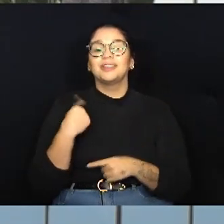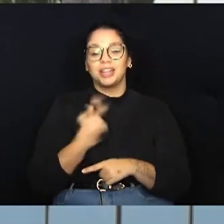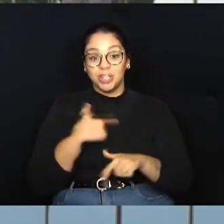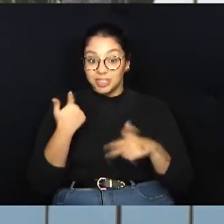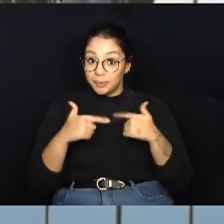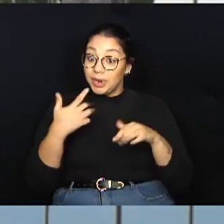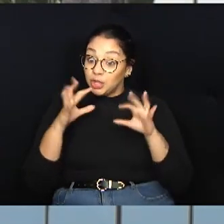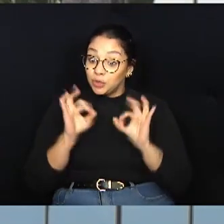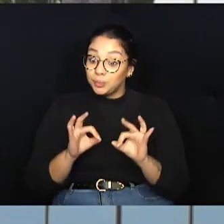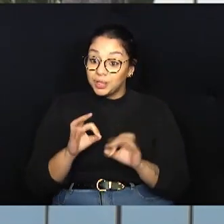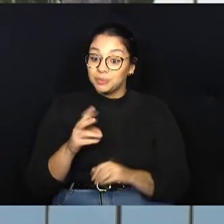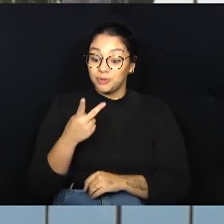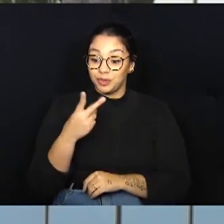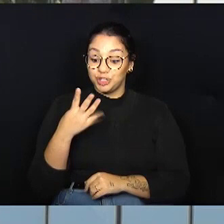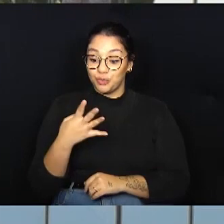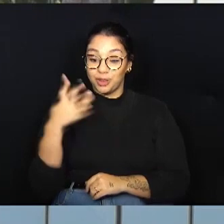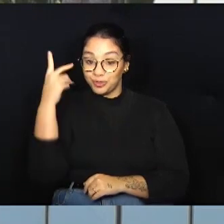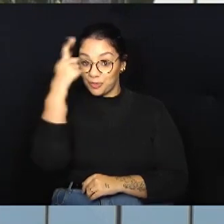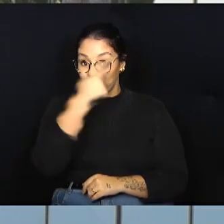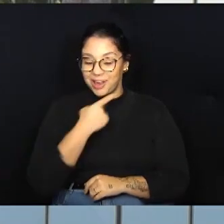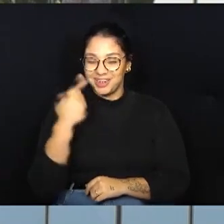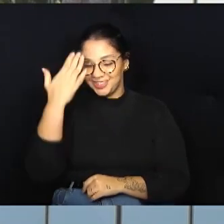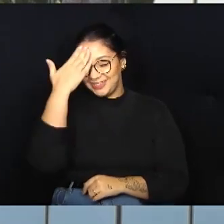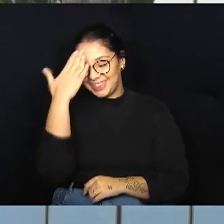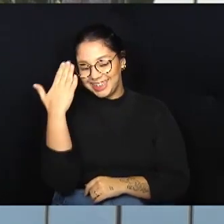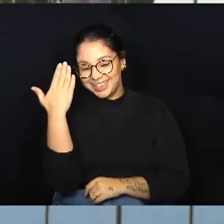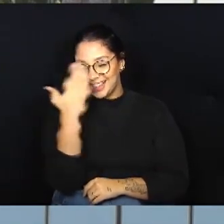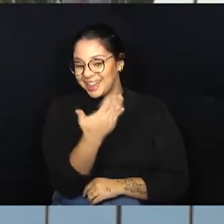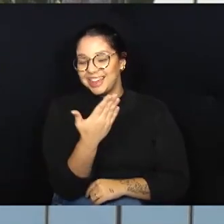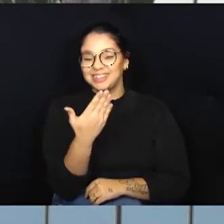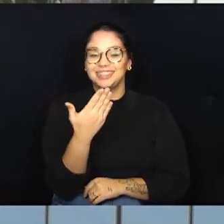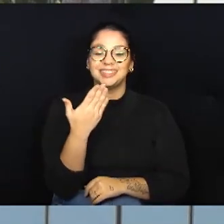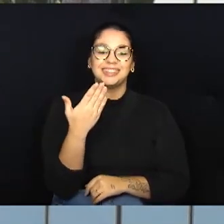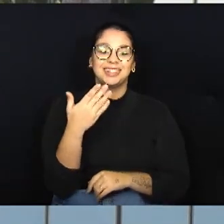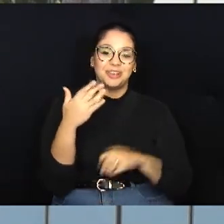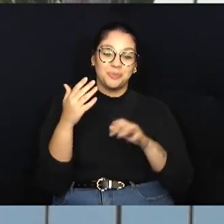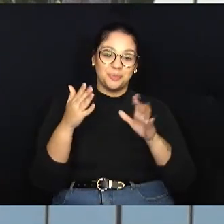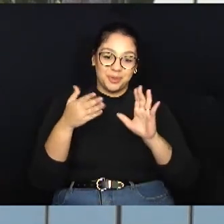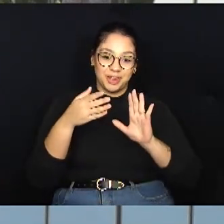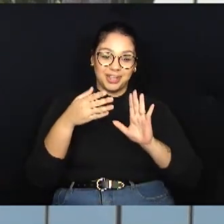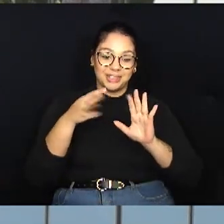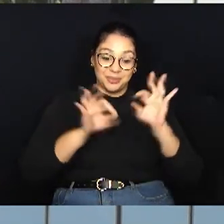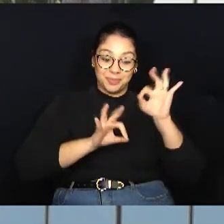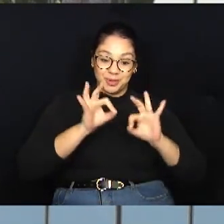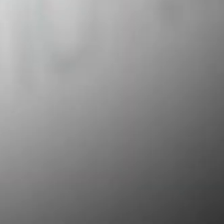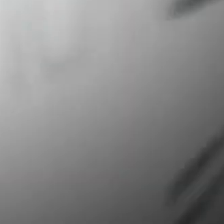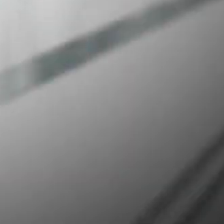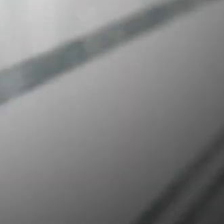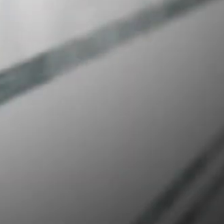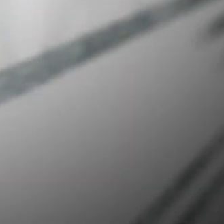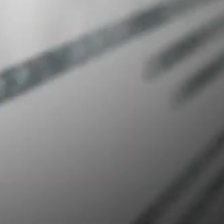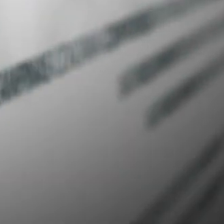mesmo, 24 horas. Muitíssimo obrigado por esse programa, por essa oportunidade.